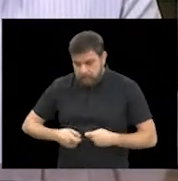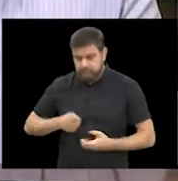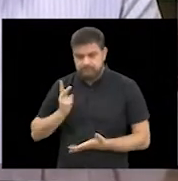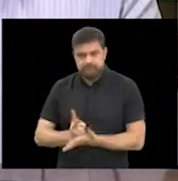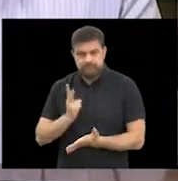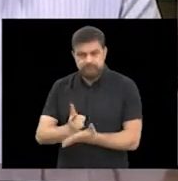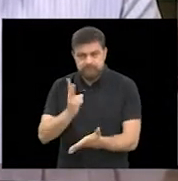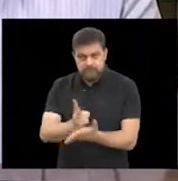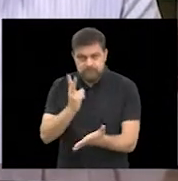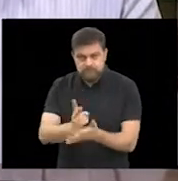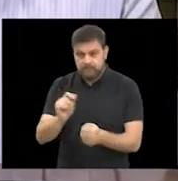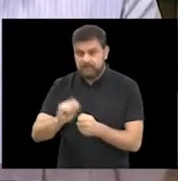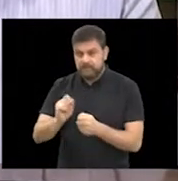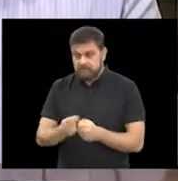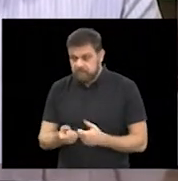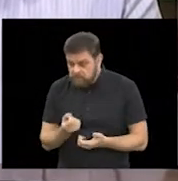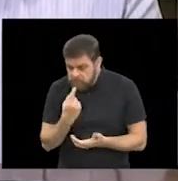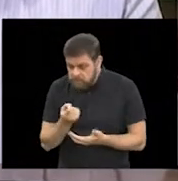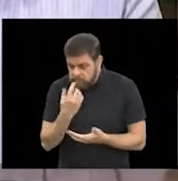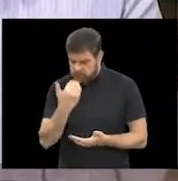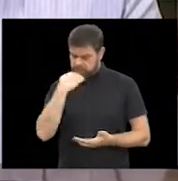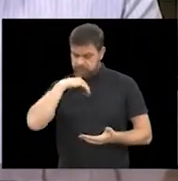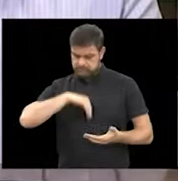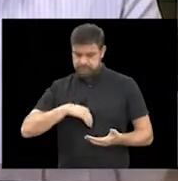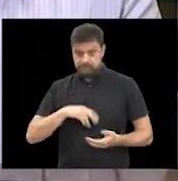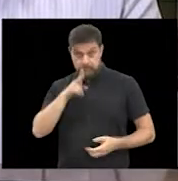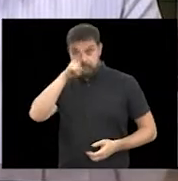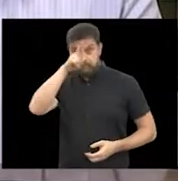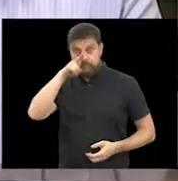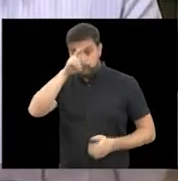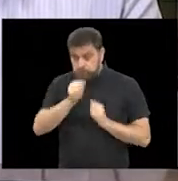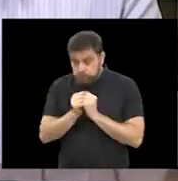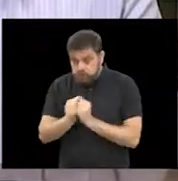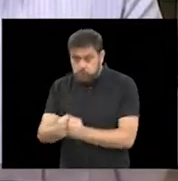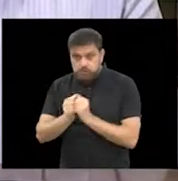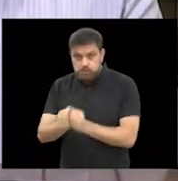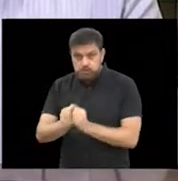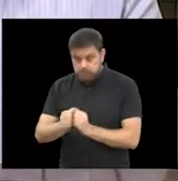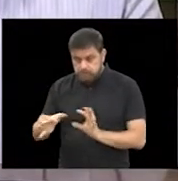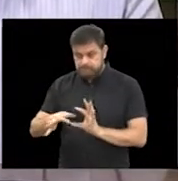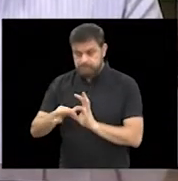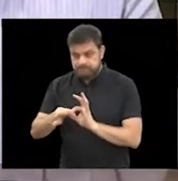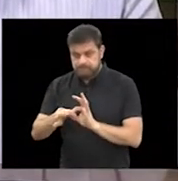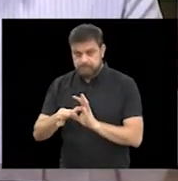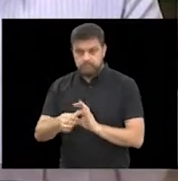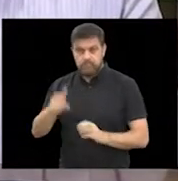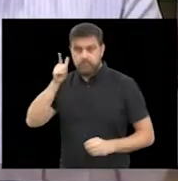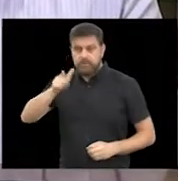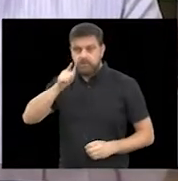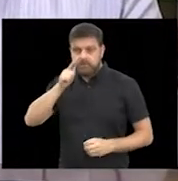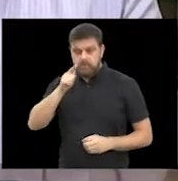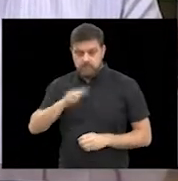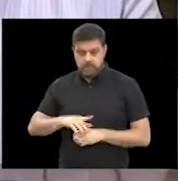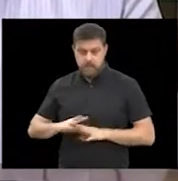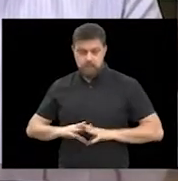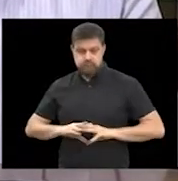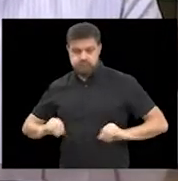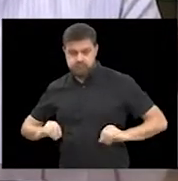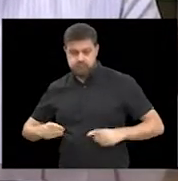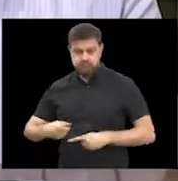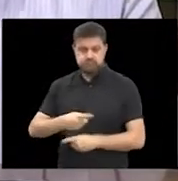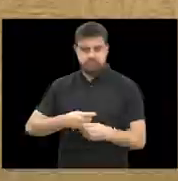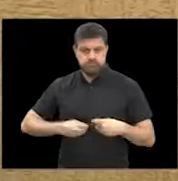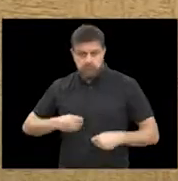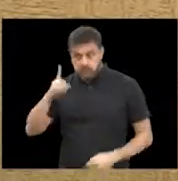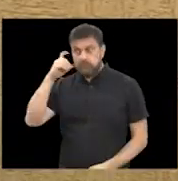de parasitas intestinais fossem colocados junto para que eu conseguisse erradicar